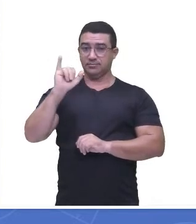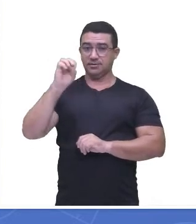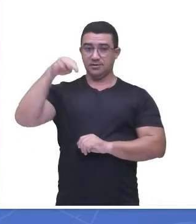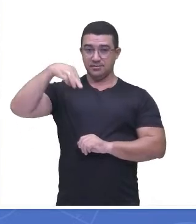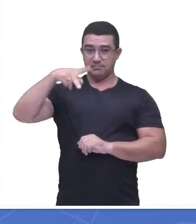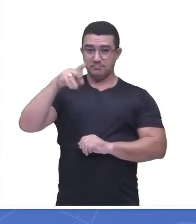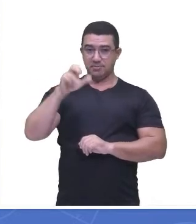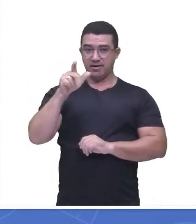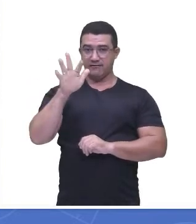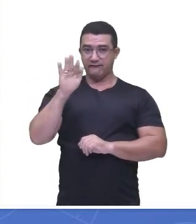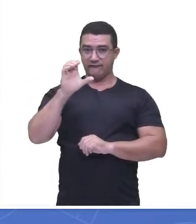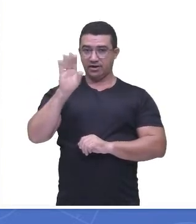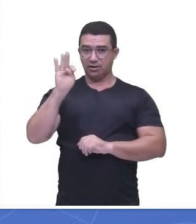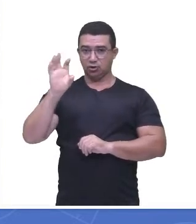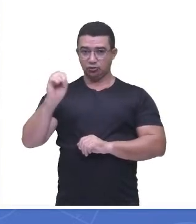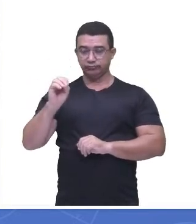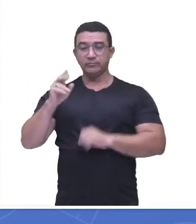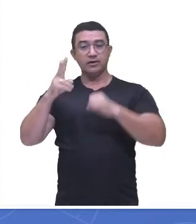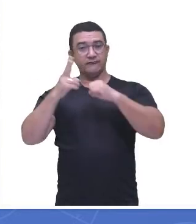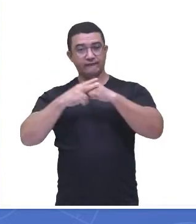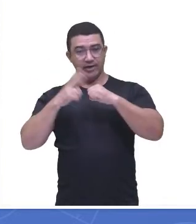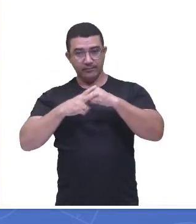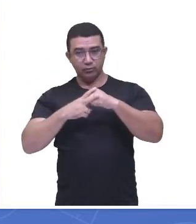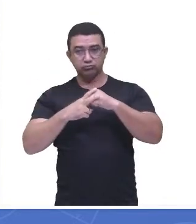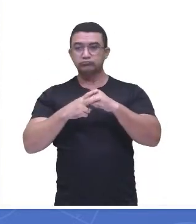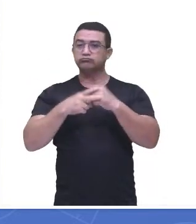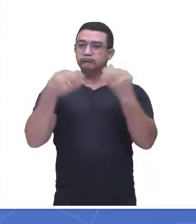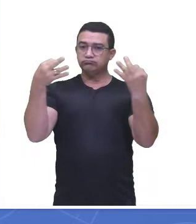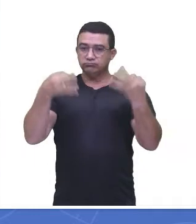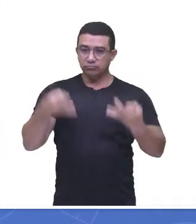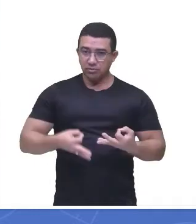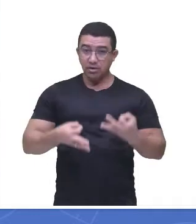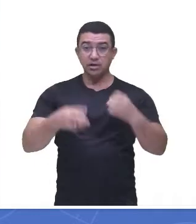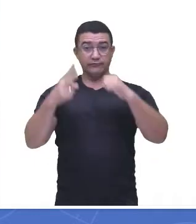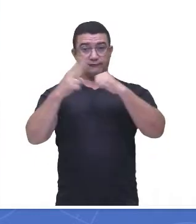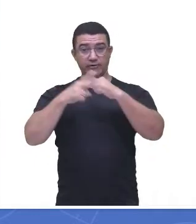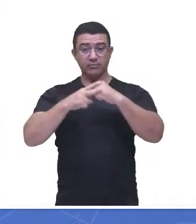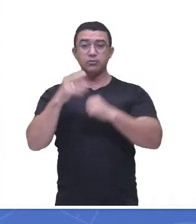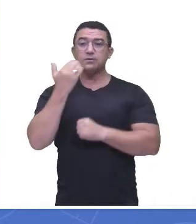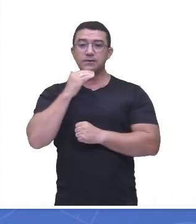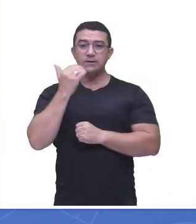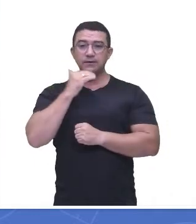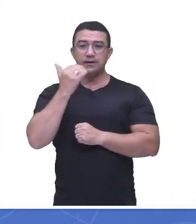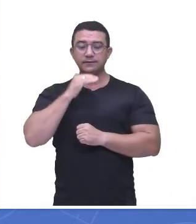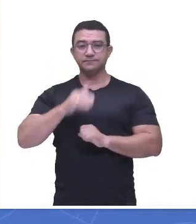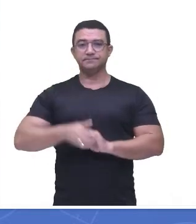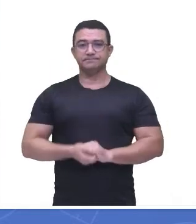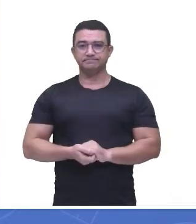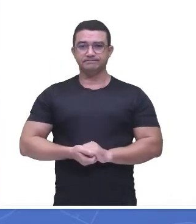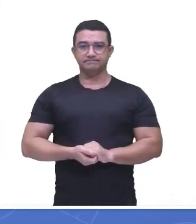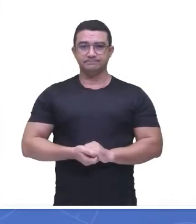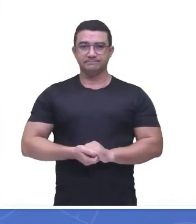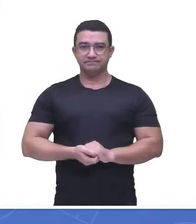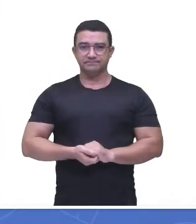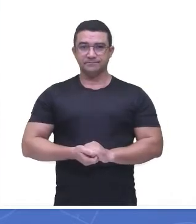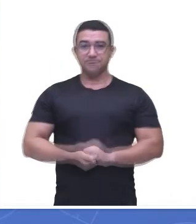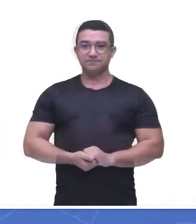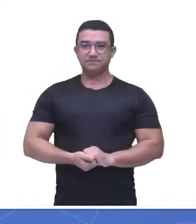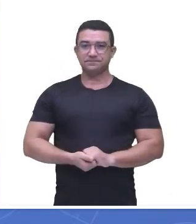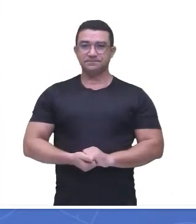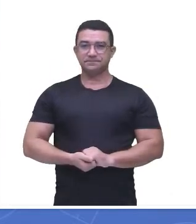indicativo. Verbos regulares e verbos irregulares. Vamos lá, então, a primeira